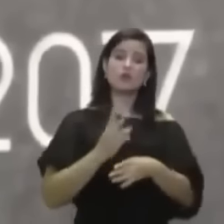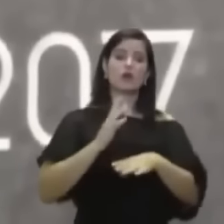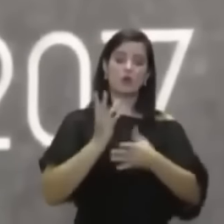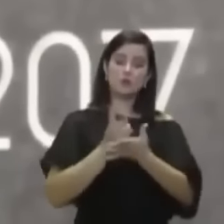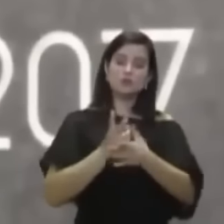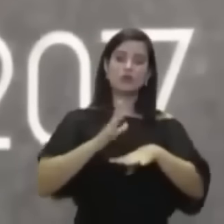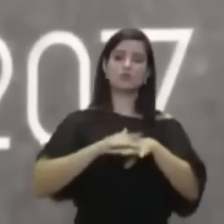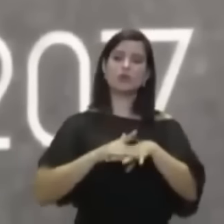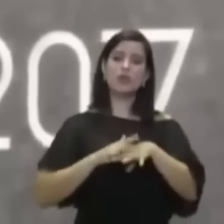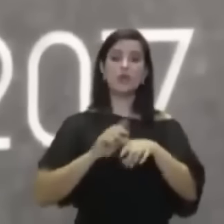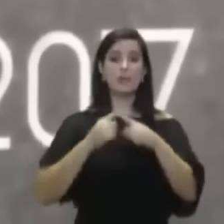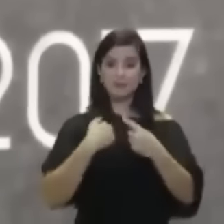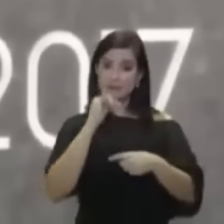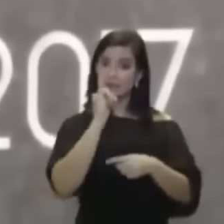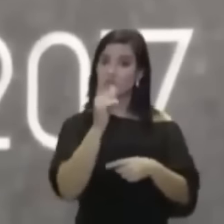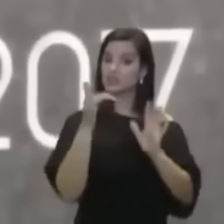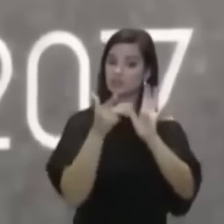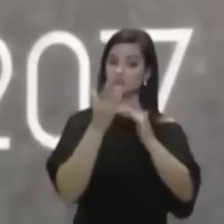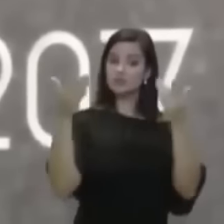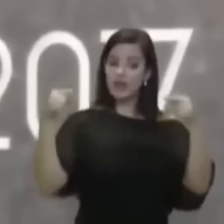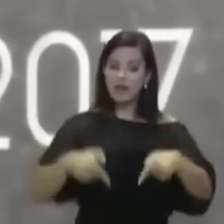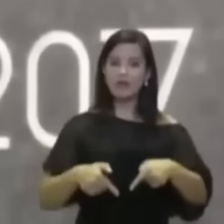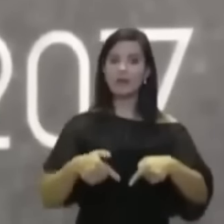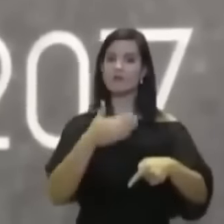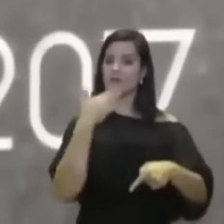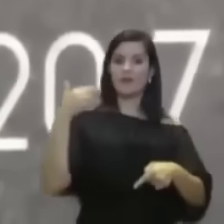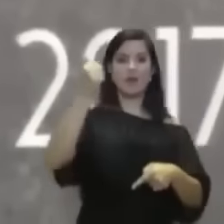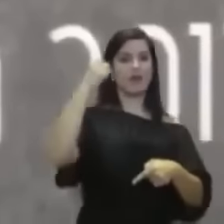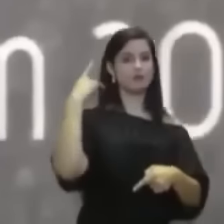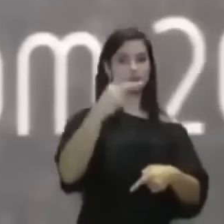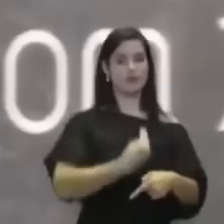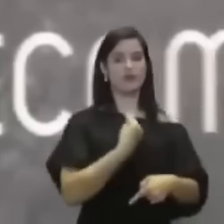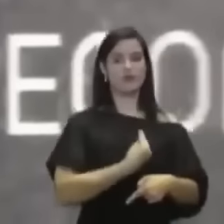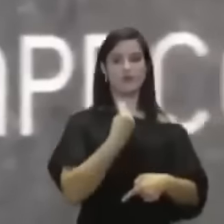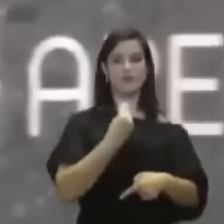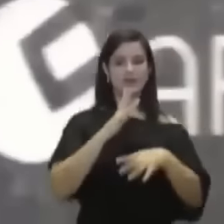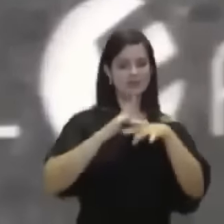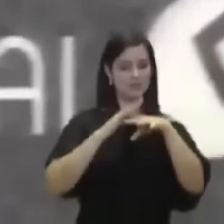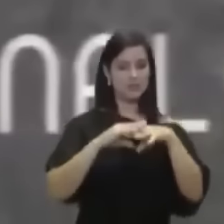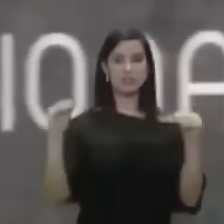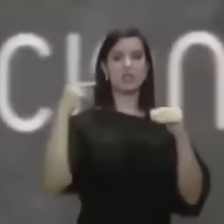para restaurar a sua vida e para restaurar o seu ministério.